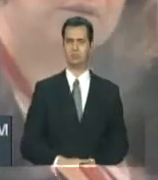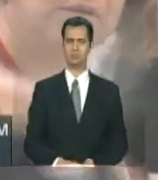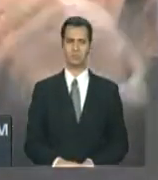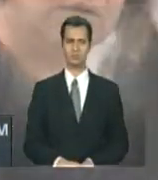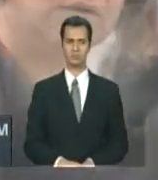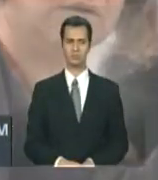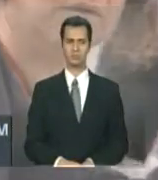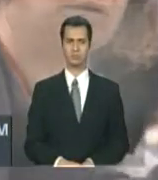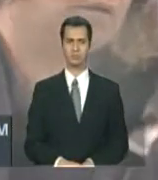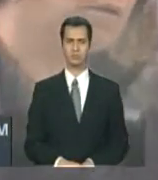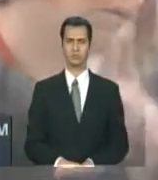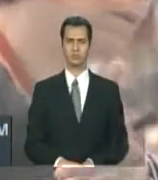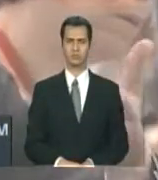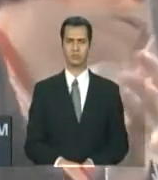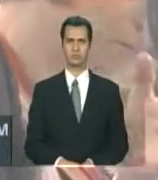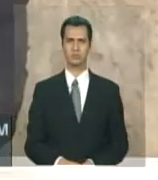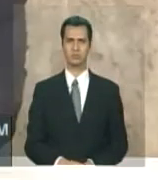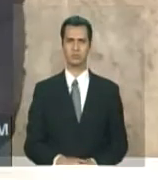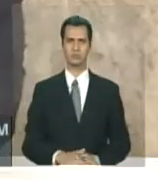O governo não acabou priorizando?